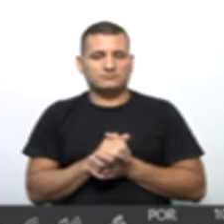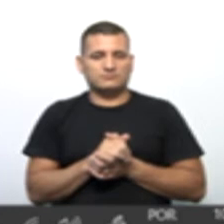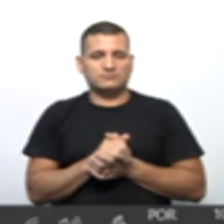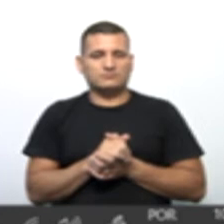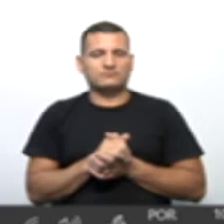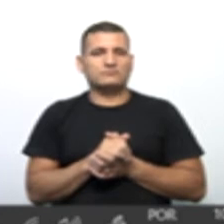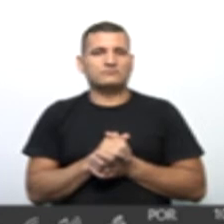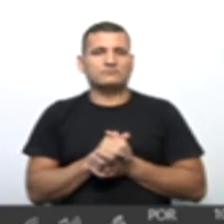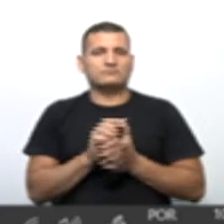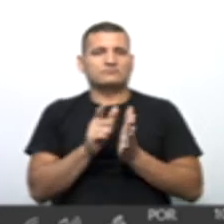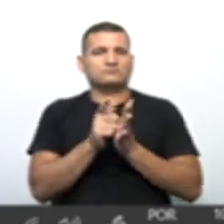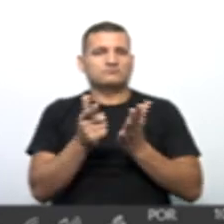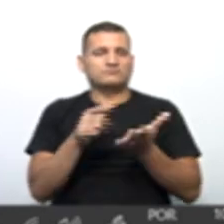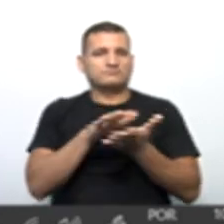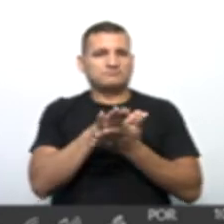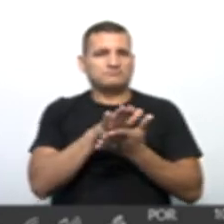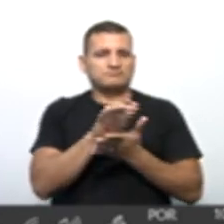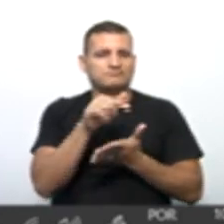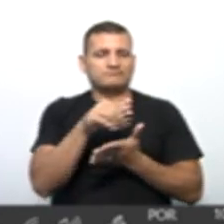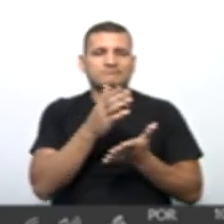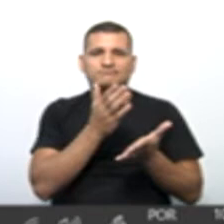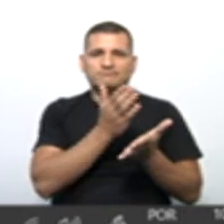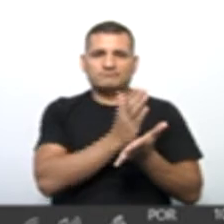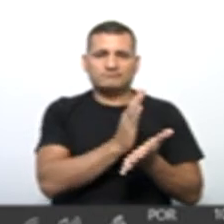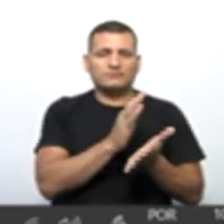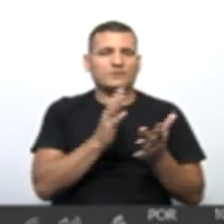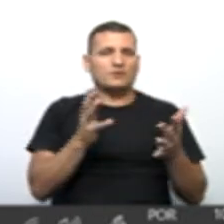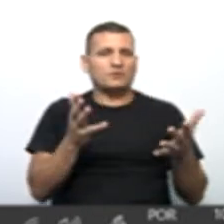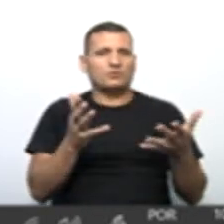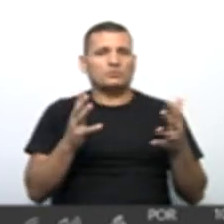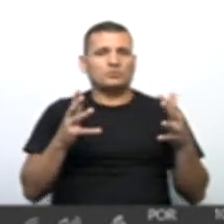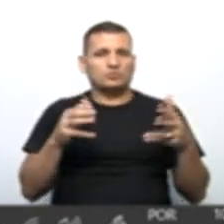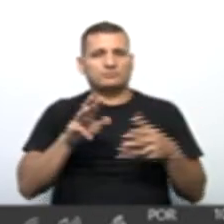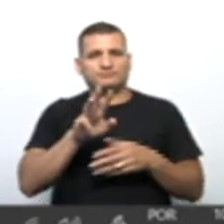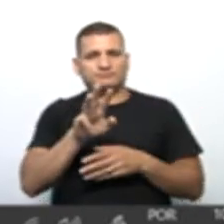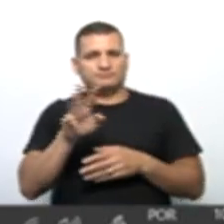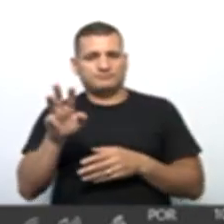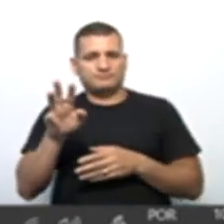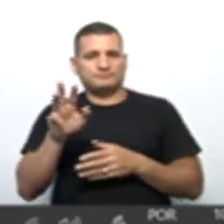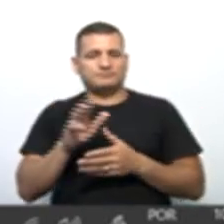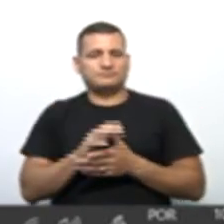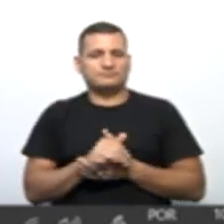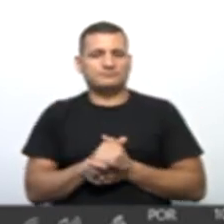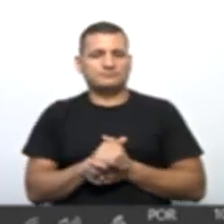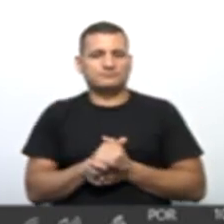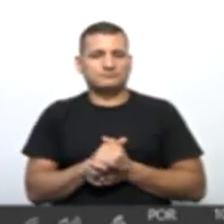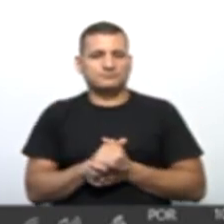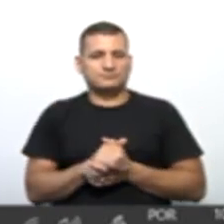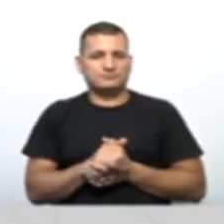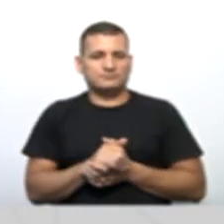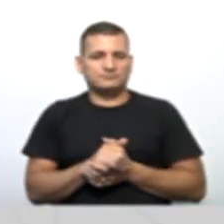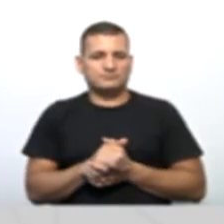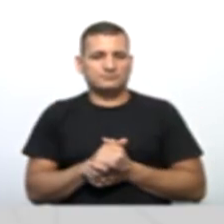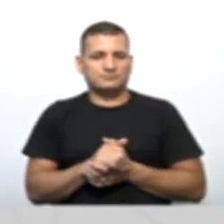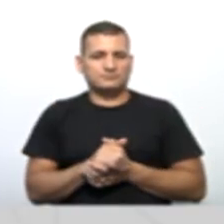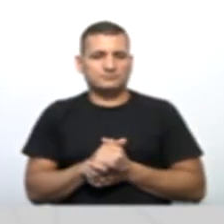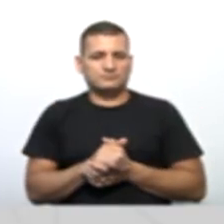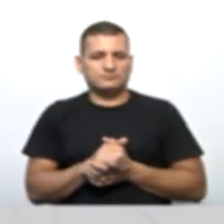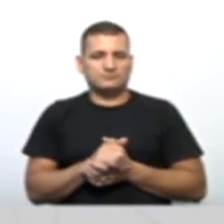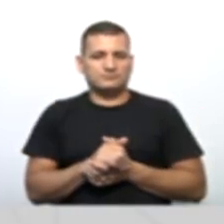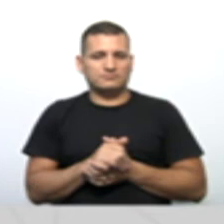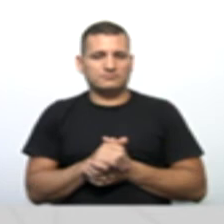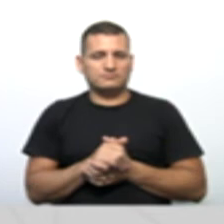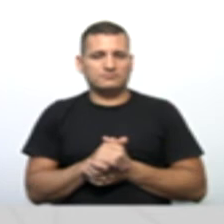online internet então isso já é ótimo também coloco as coisas mas é privado